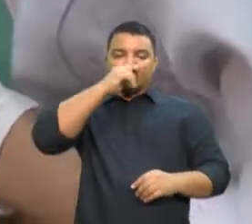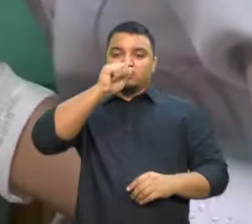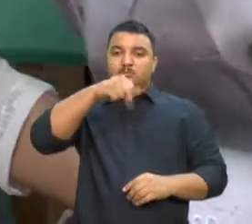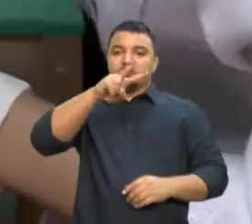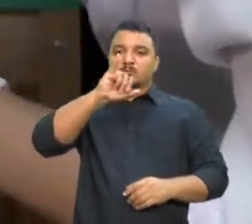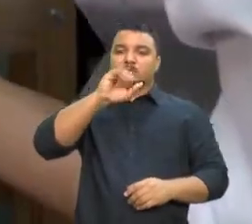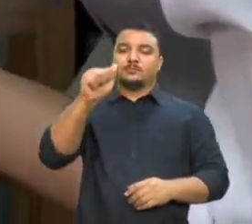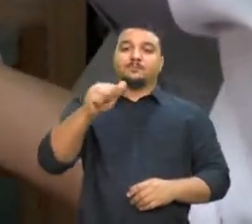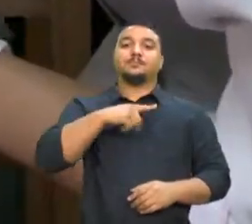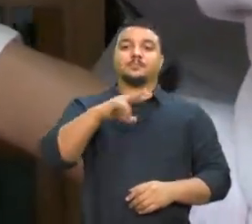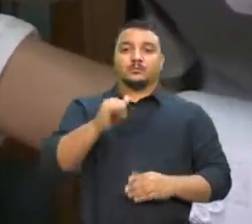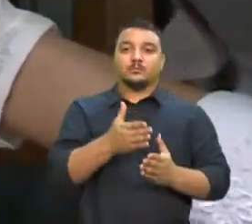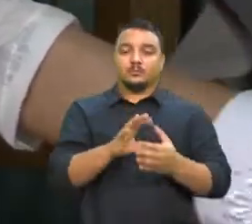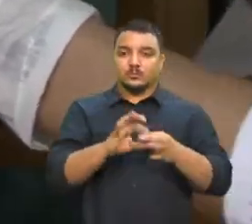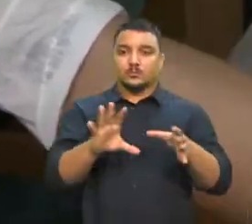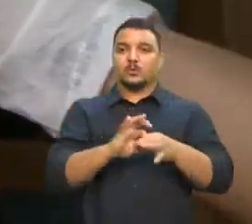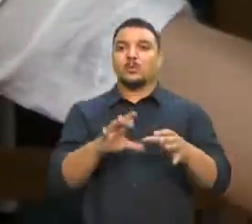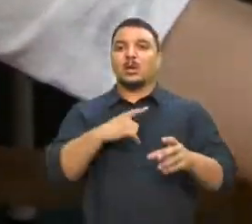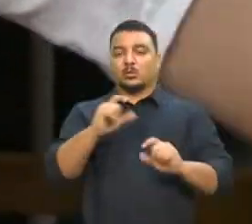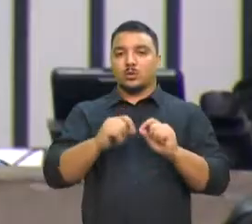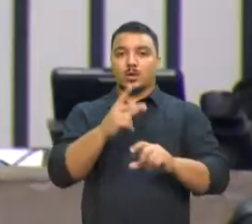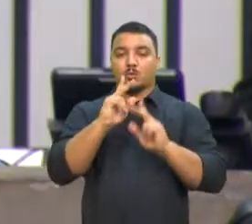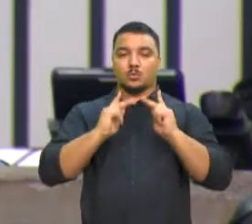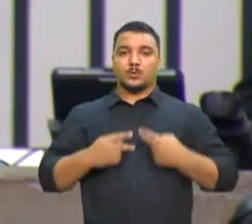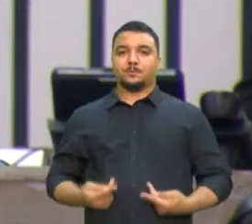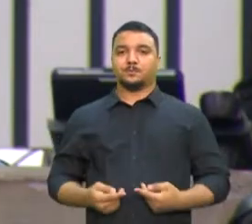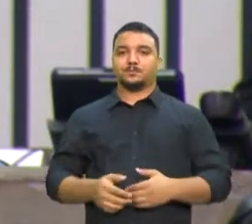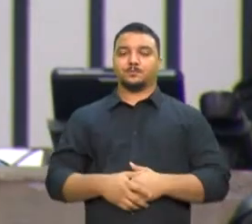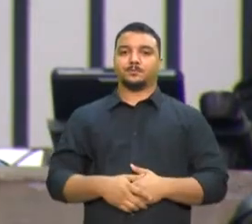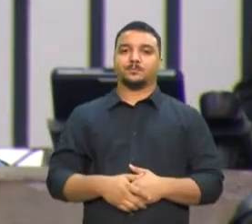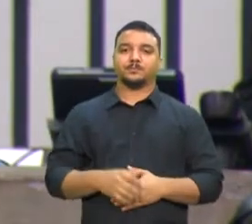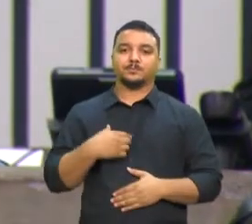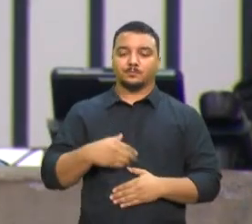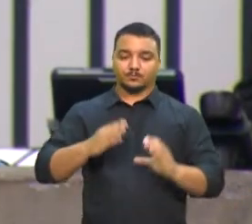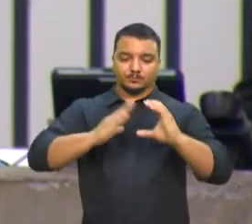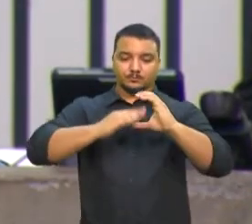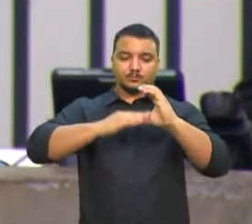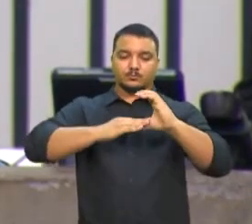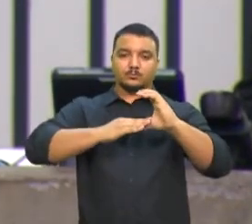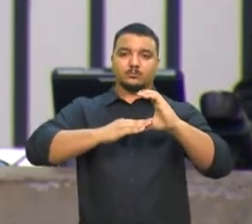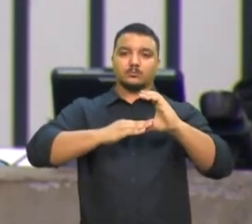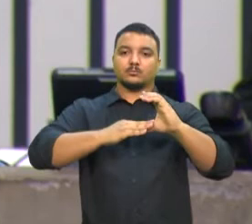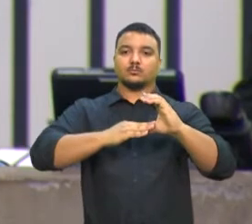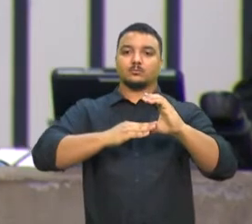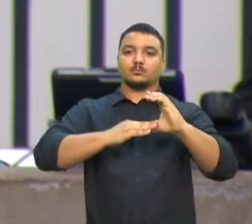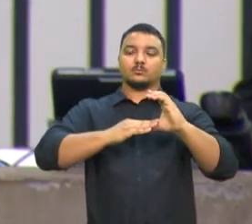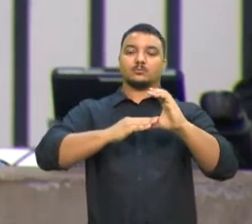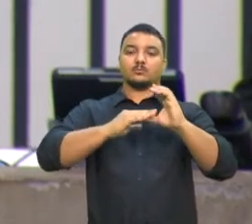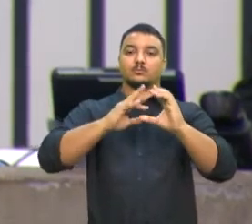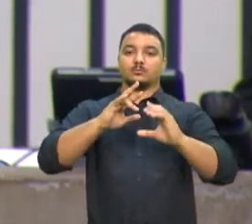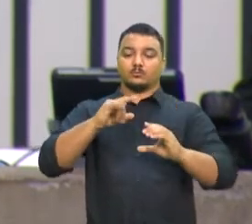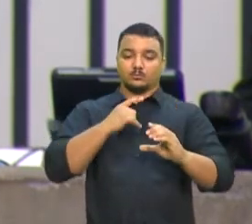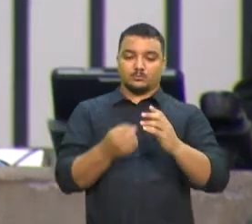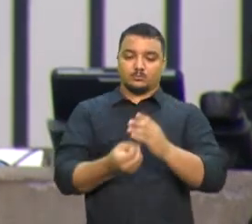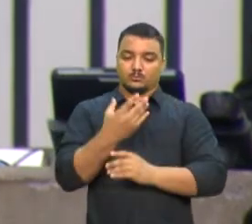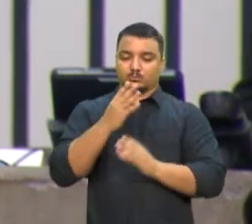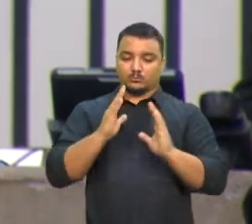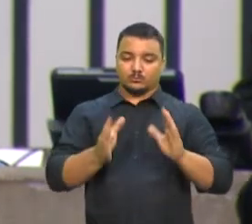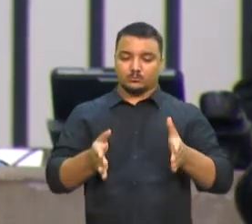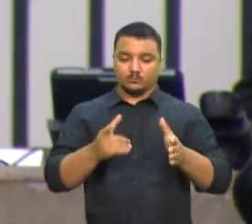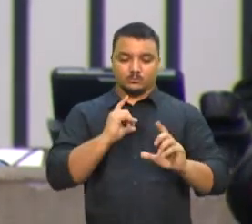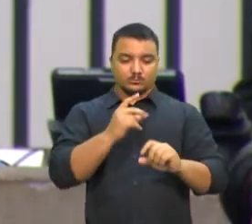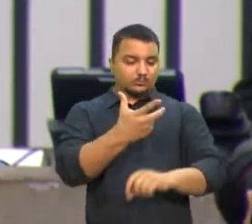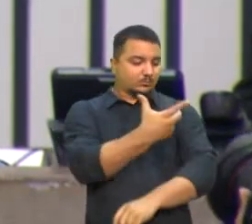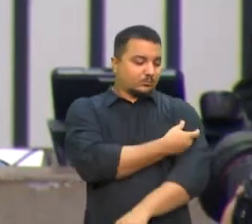a liberação de testes em humanos. A Universidade Estadual do Ceará criou a